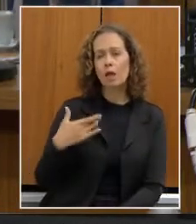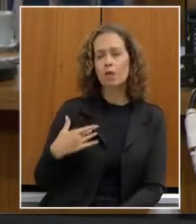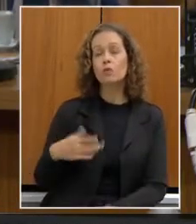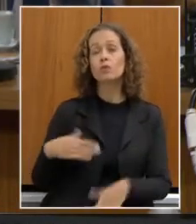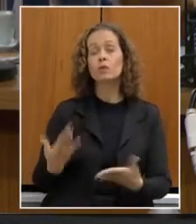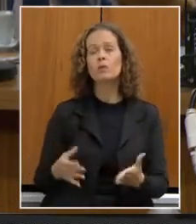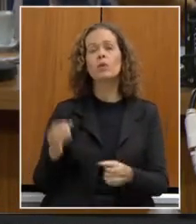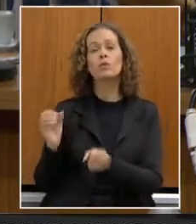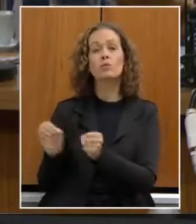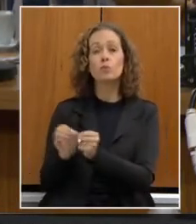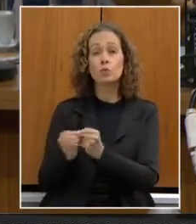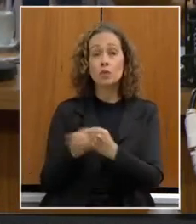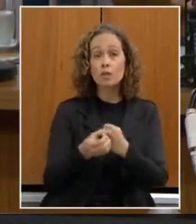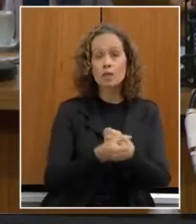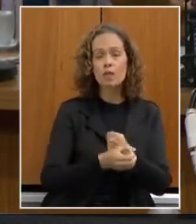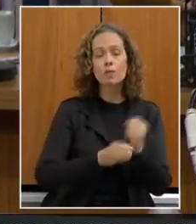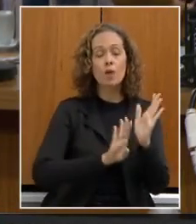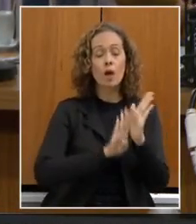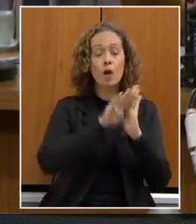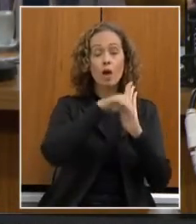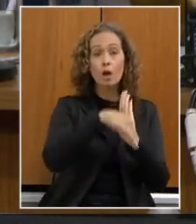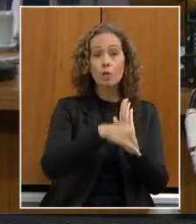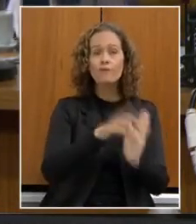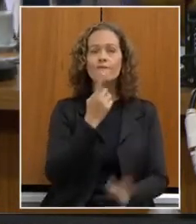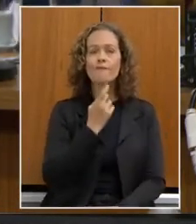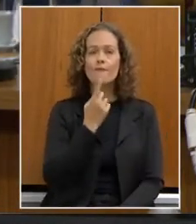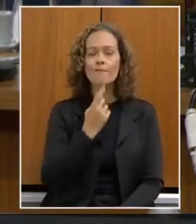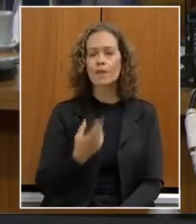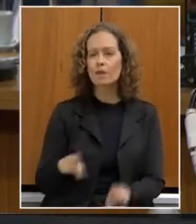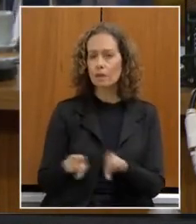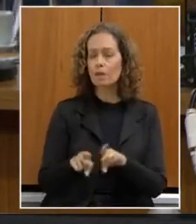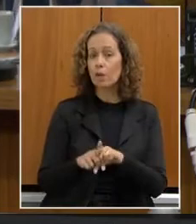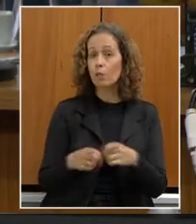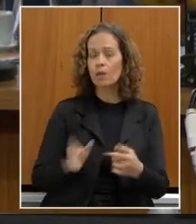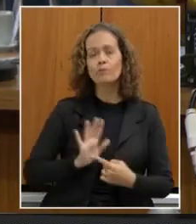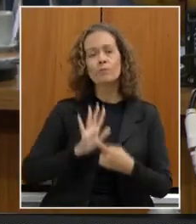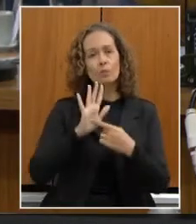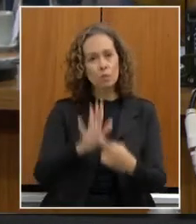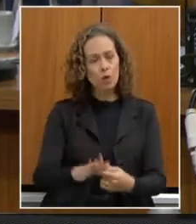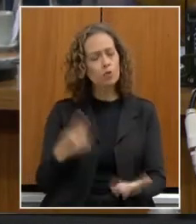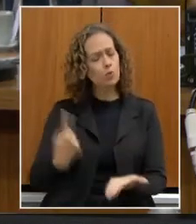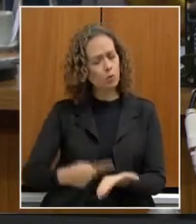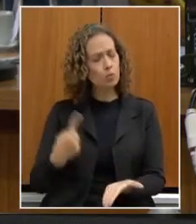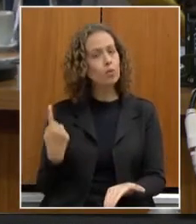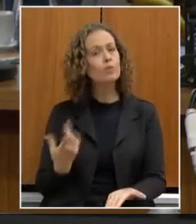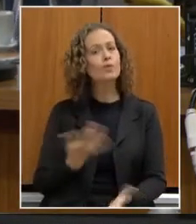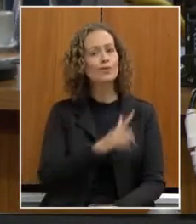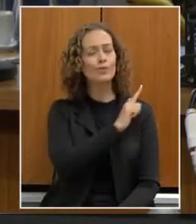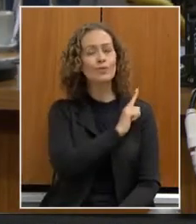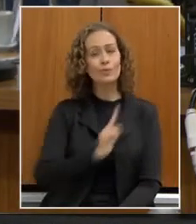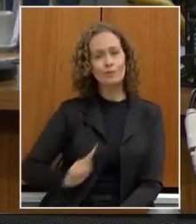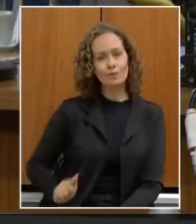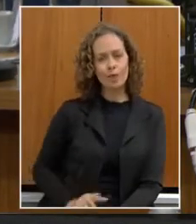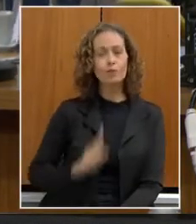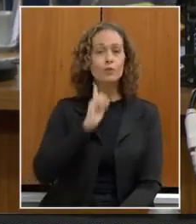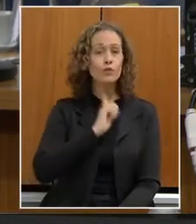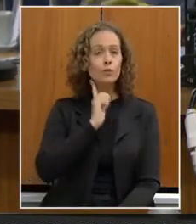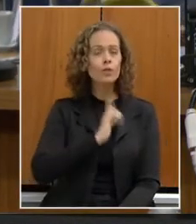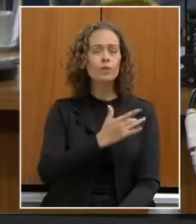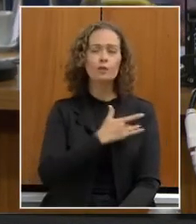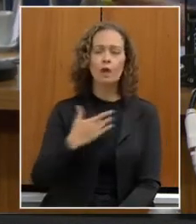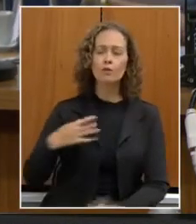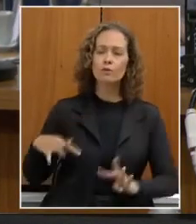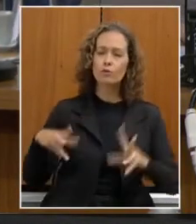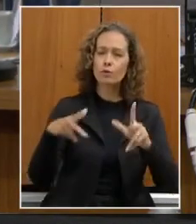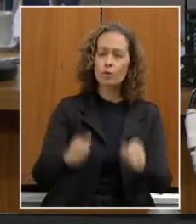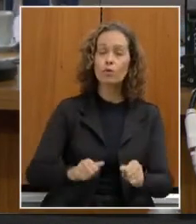vermelha em cenário favorável o que mostra o compromisso do governo de Minas com a saúde de todos com a segurança das